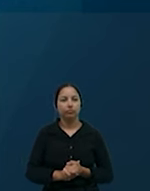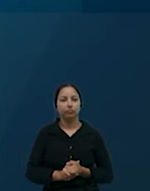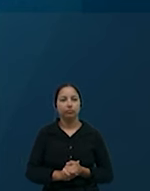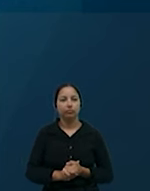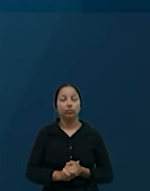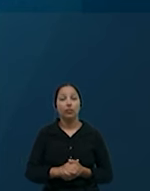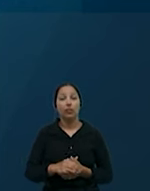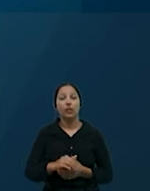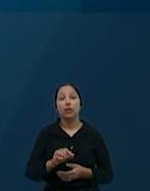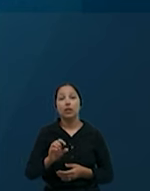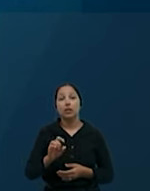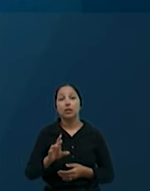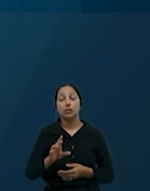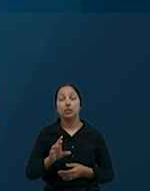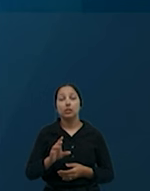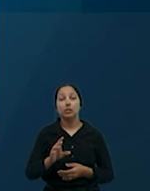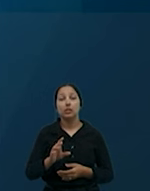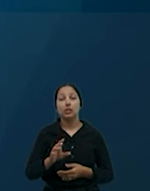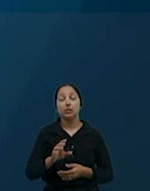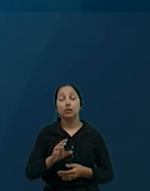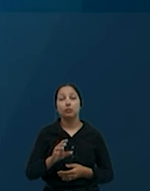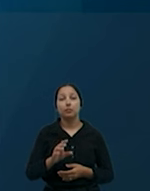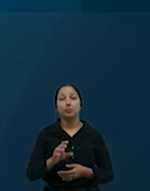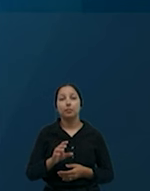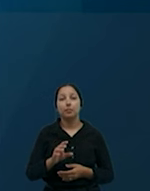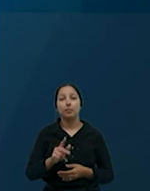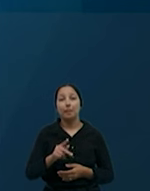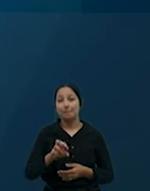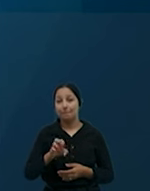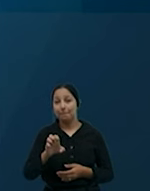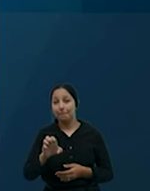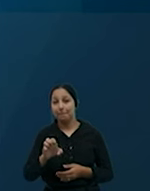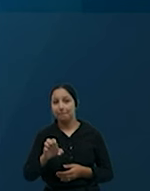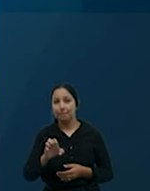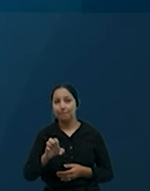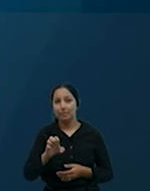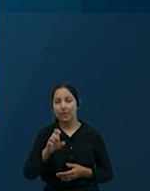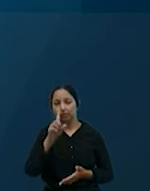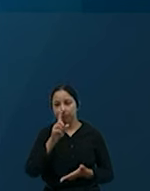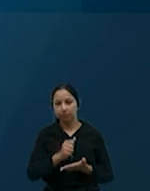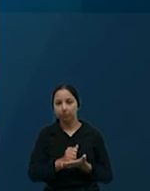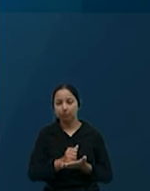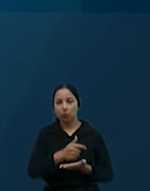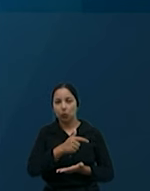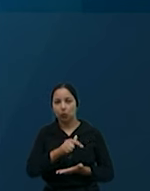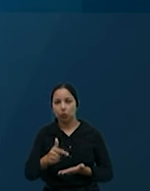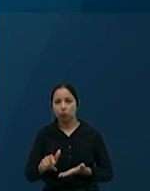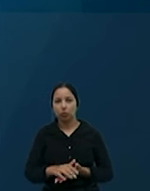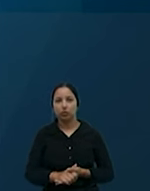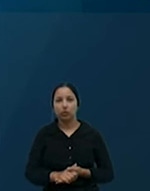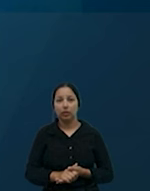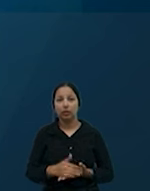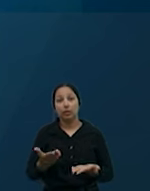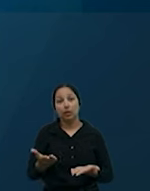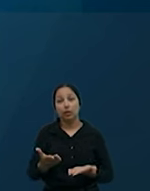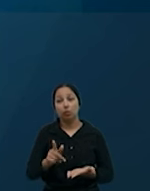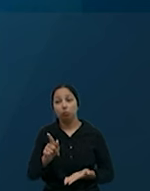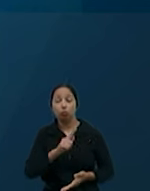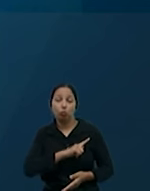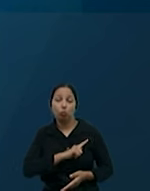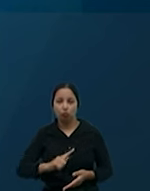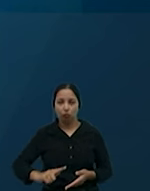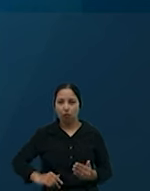é apresentada e o ente público não concorda com o reconhecimento da prescrição intercorrente. O fato é que, embora